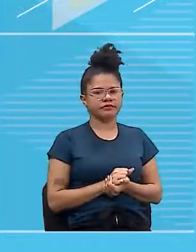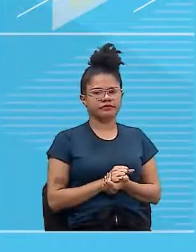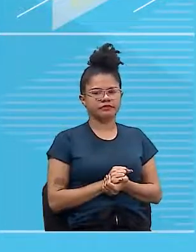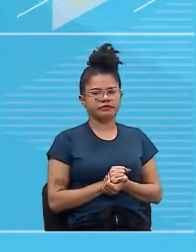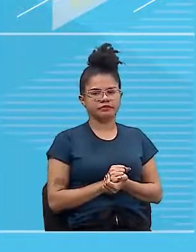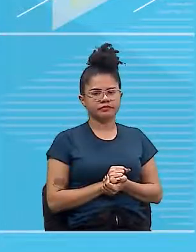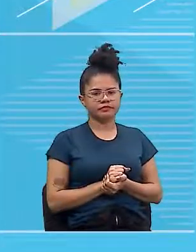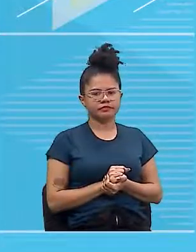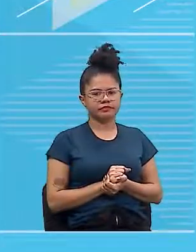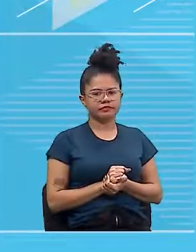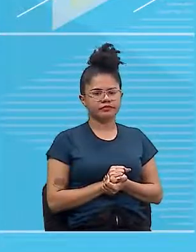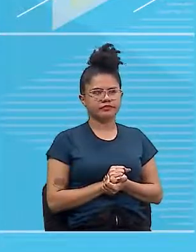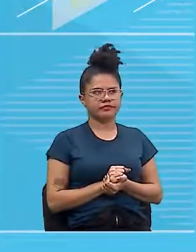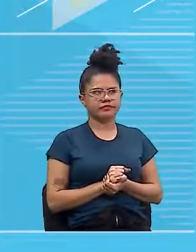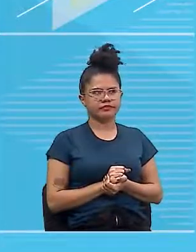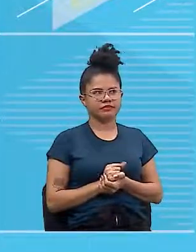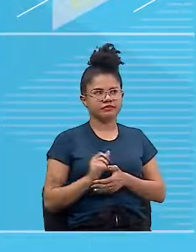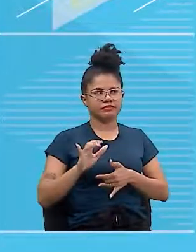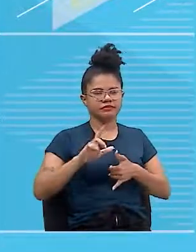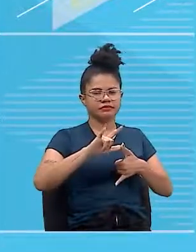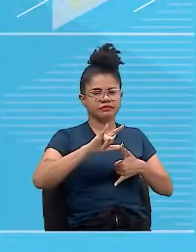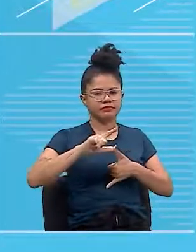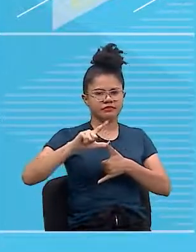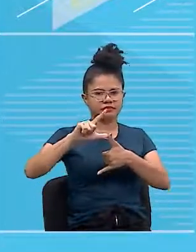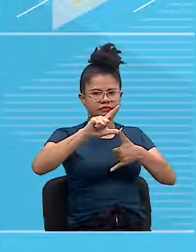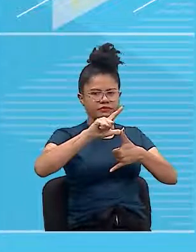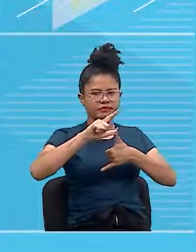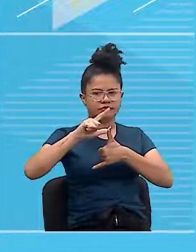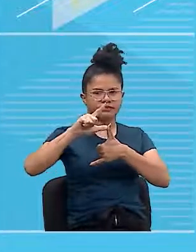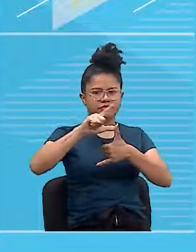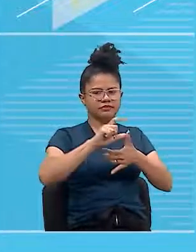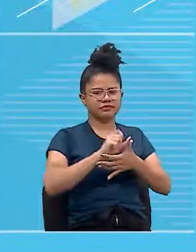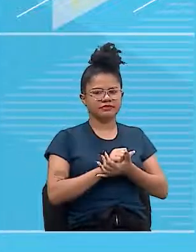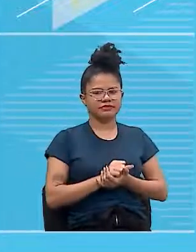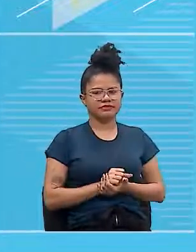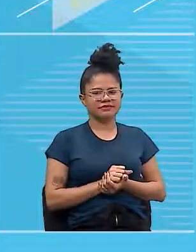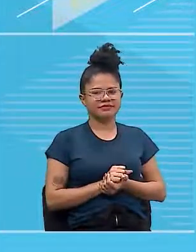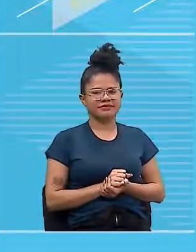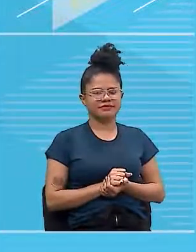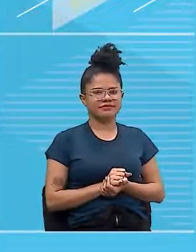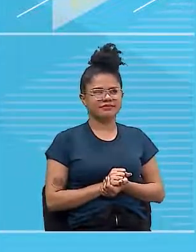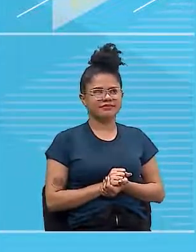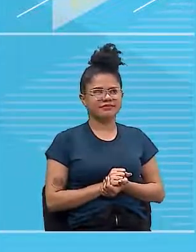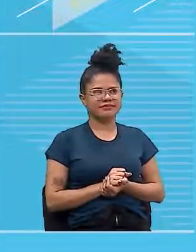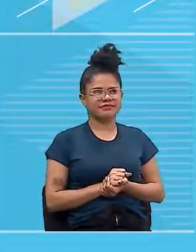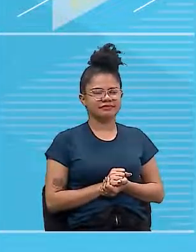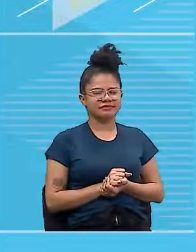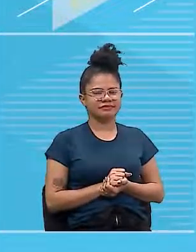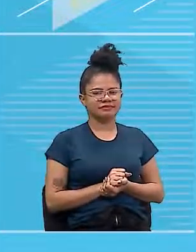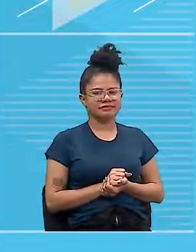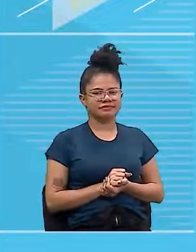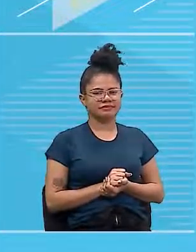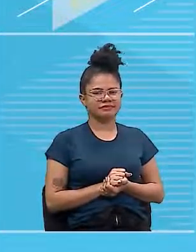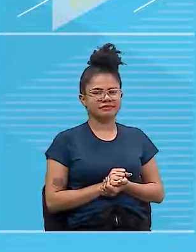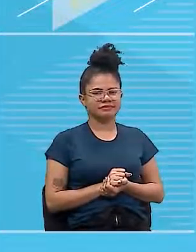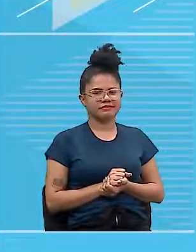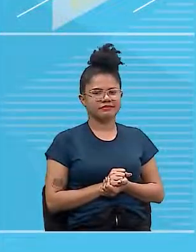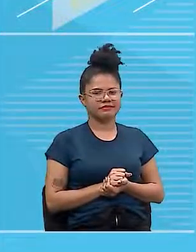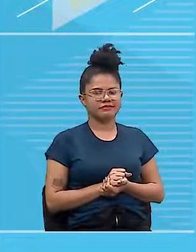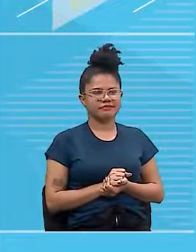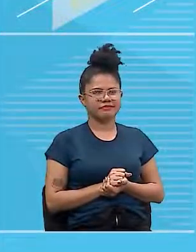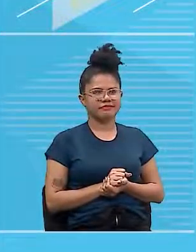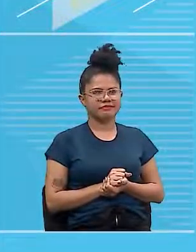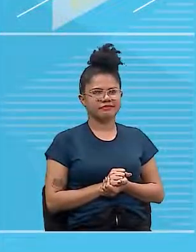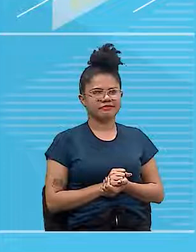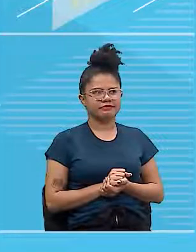lipídeos a 38 Salvo engano quilojoule por grama